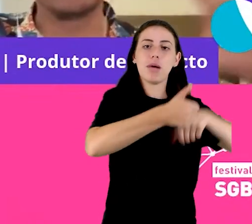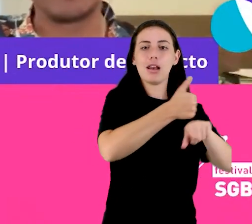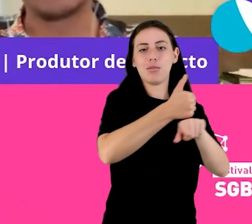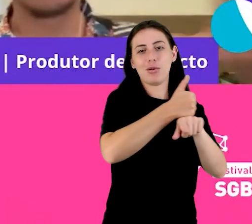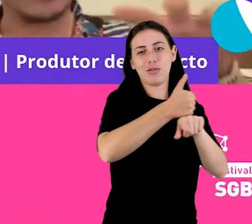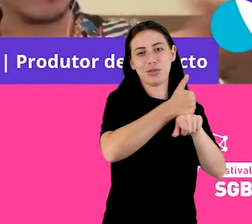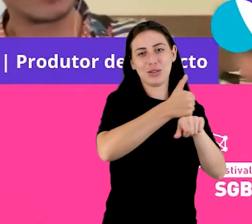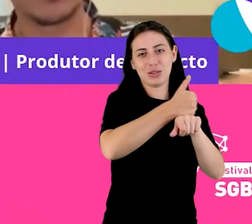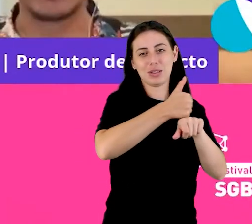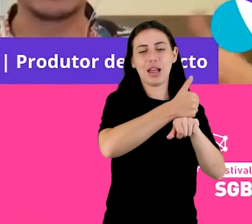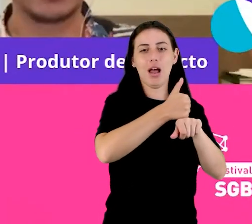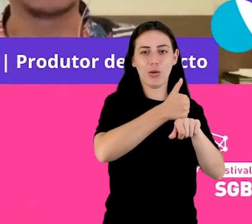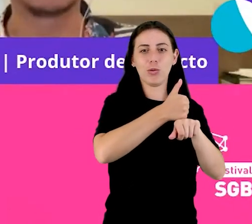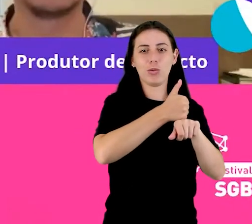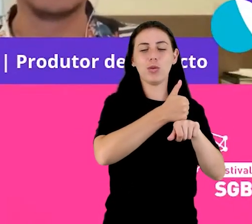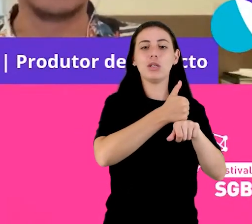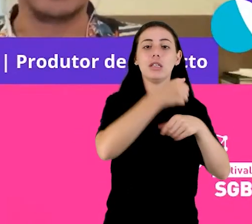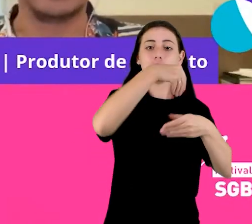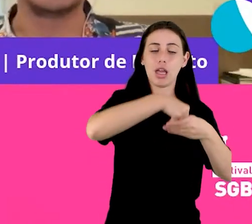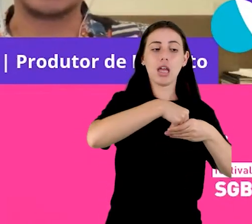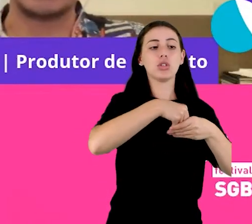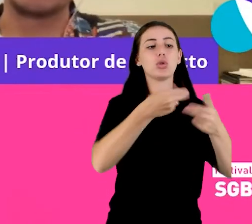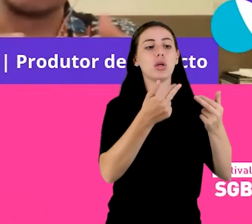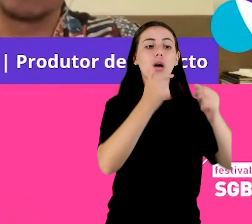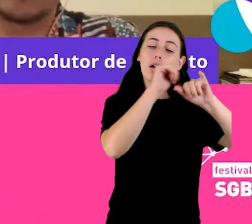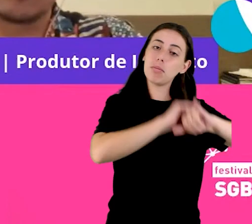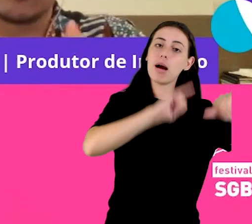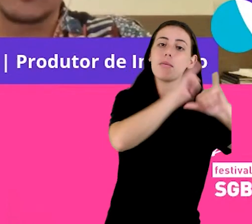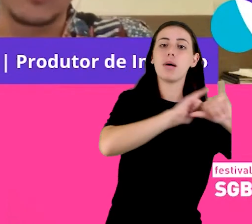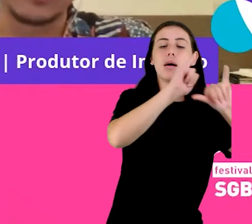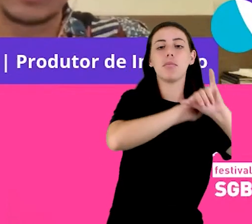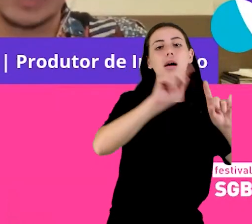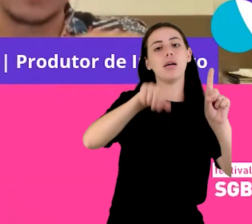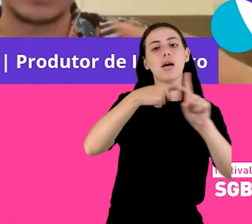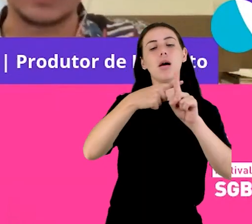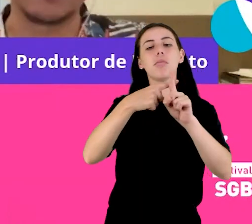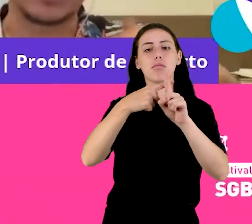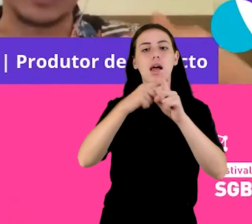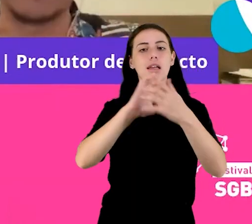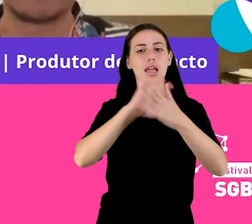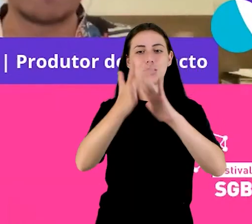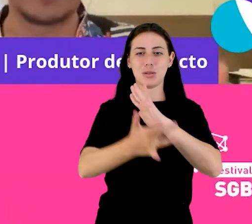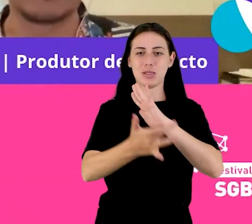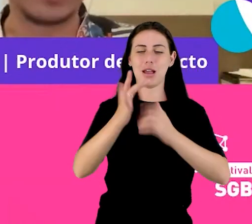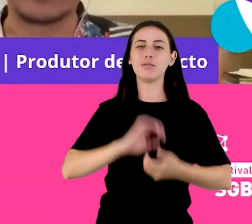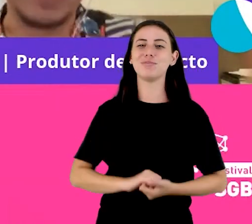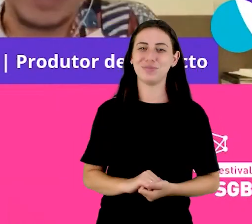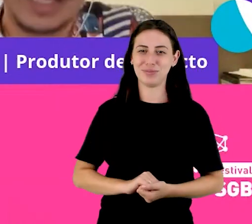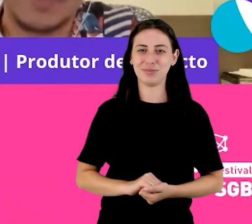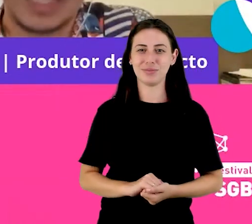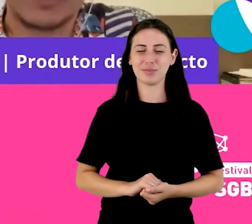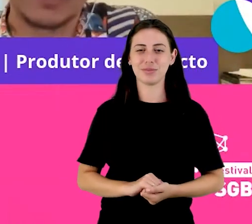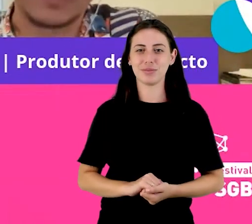a gente vai puxando por esses lados. A gente até remanejou um pouco o esquema, assim, né? Porque